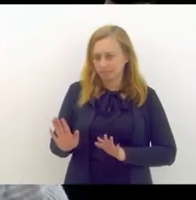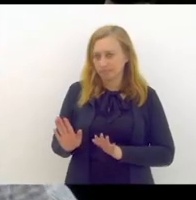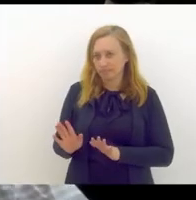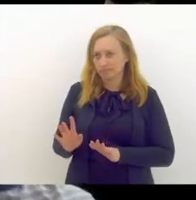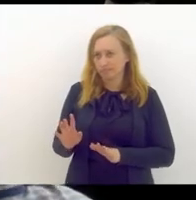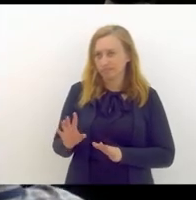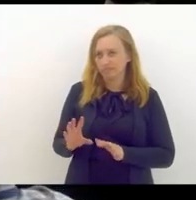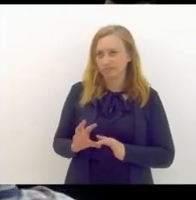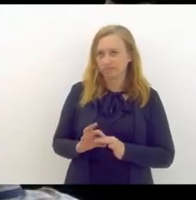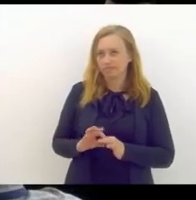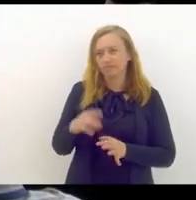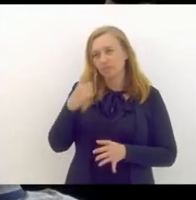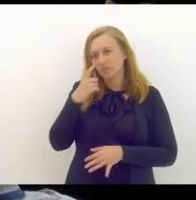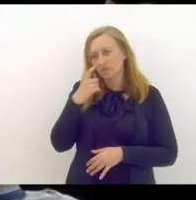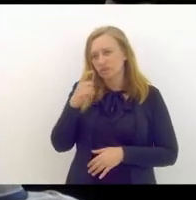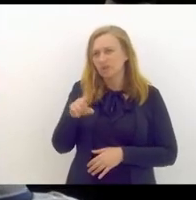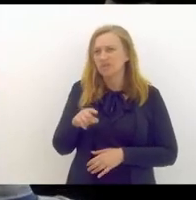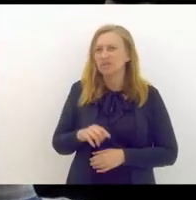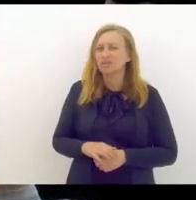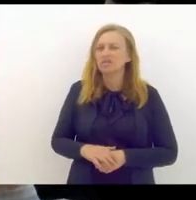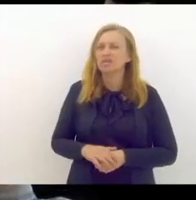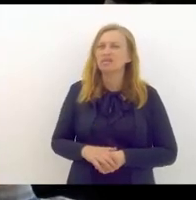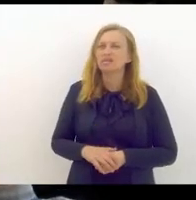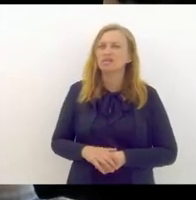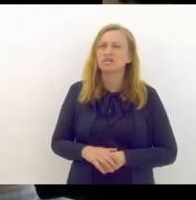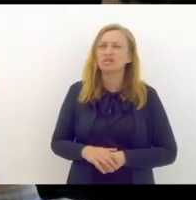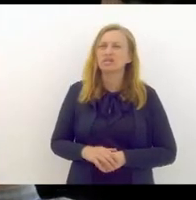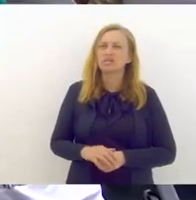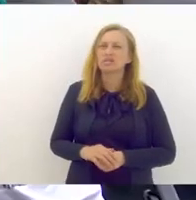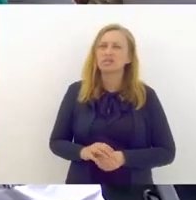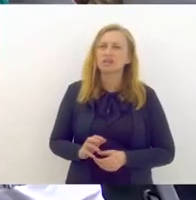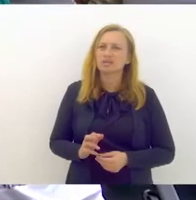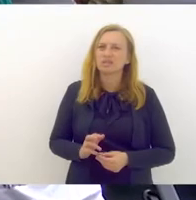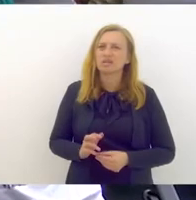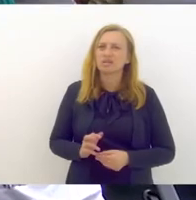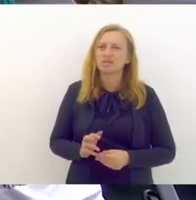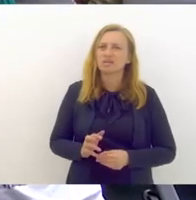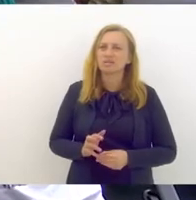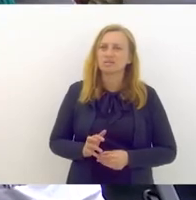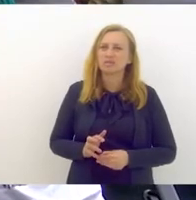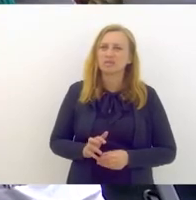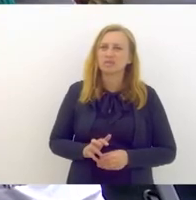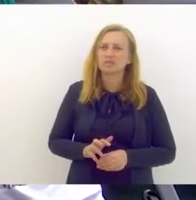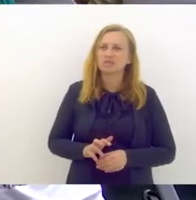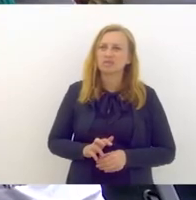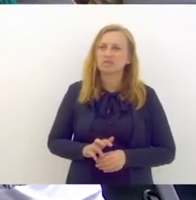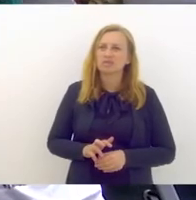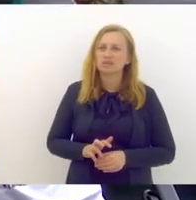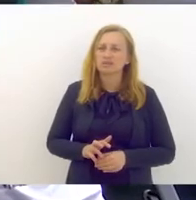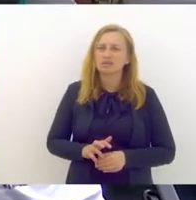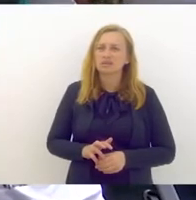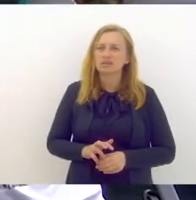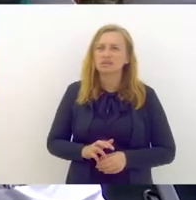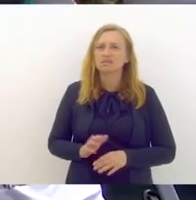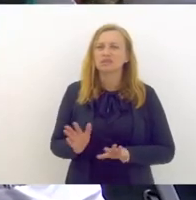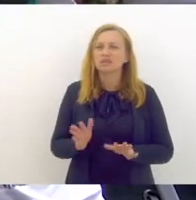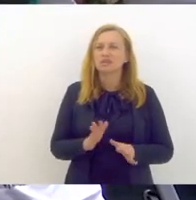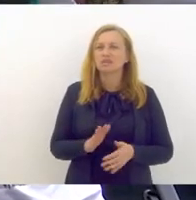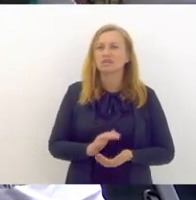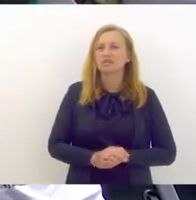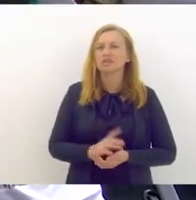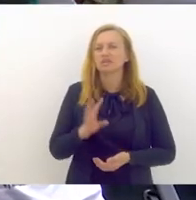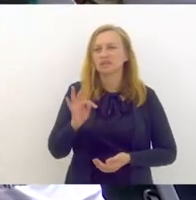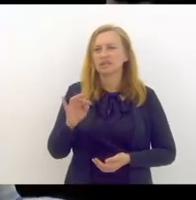Vou passar, não estou vendo o Guerra aqui, ele está aqui? Ah, pô, bicho, tem... Não te vejo há tempos, hein?